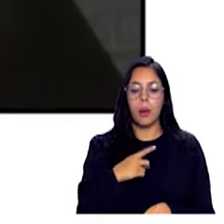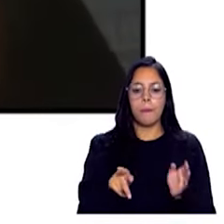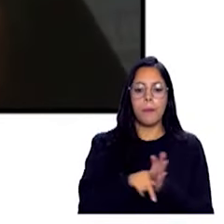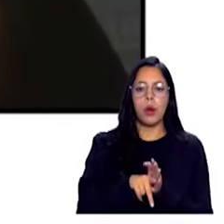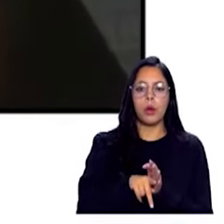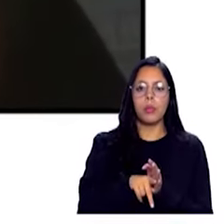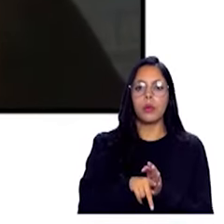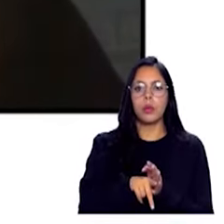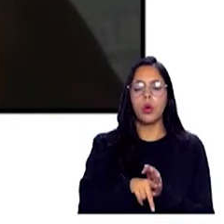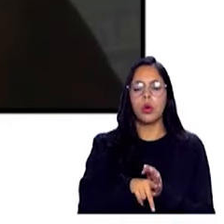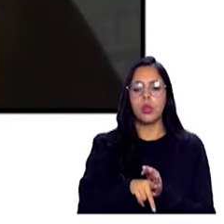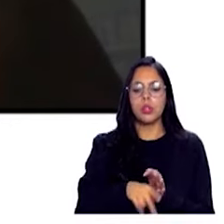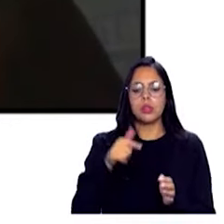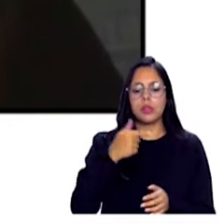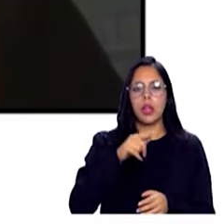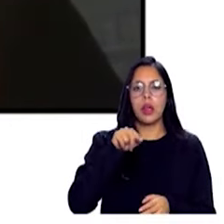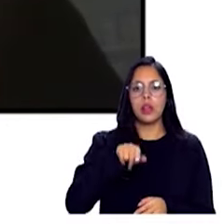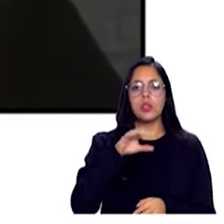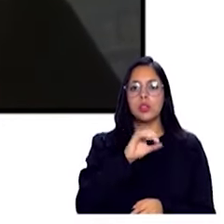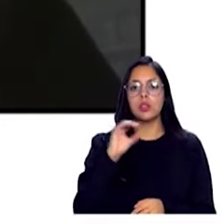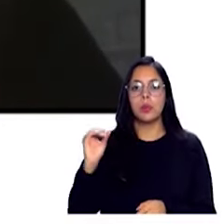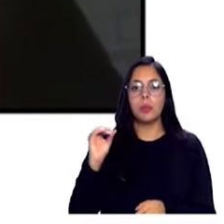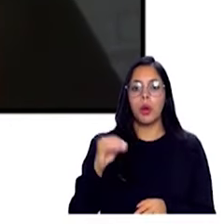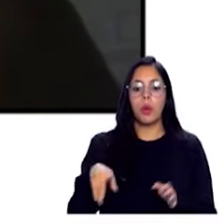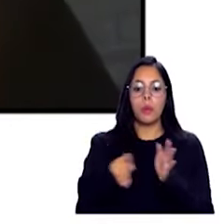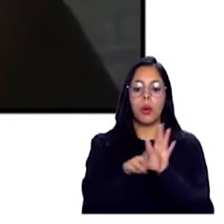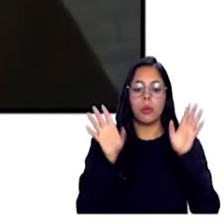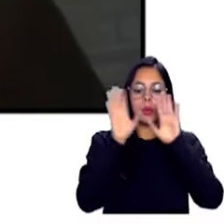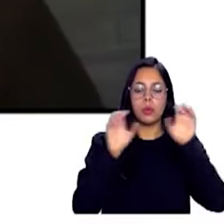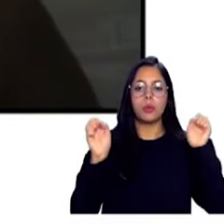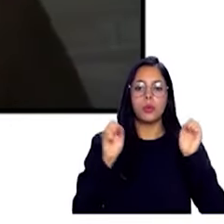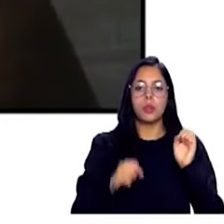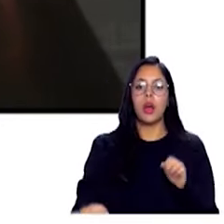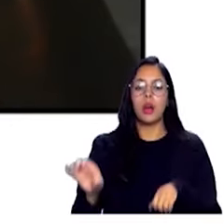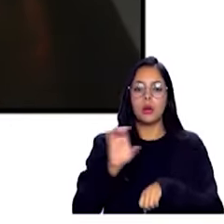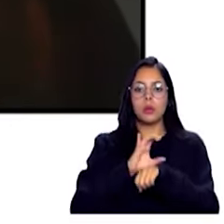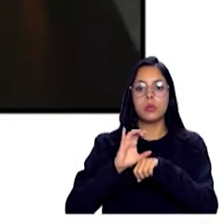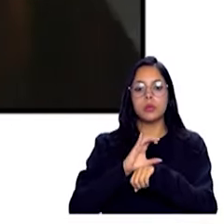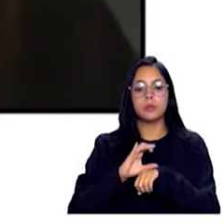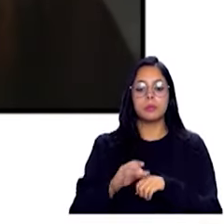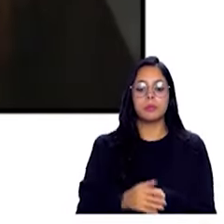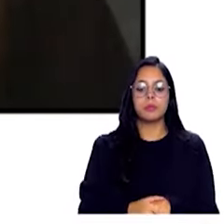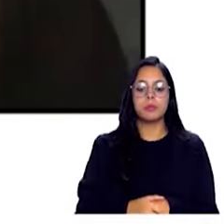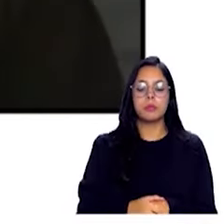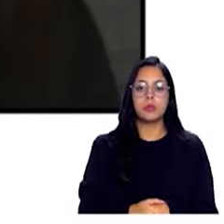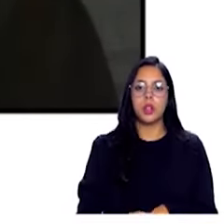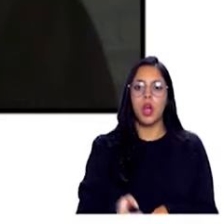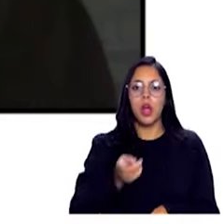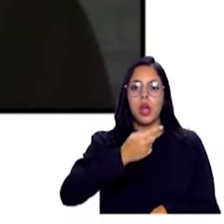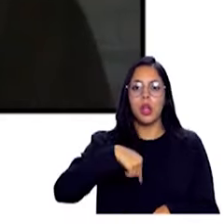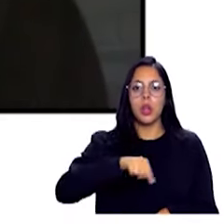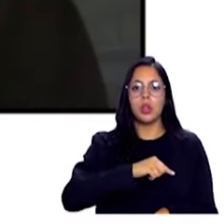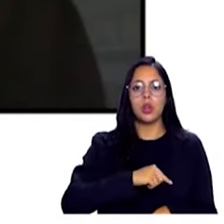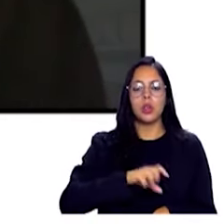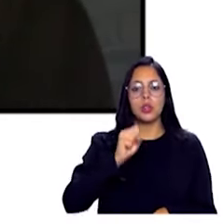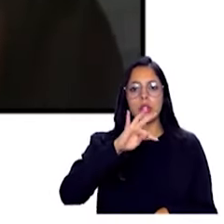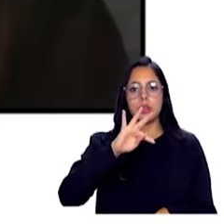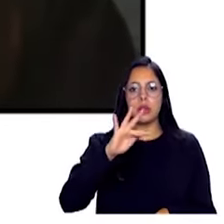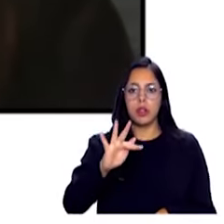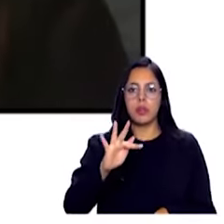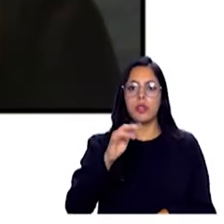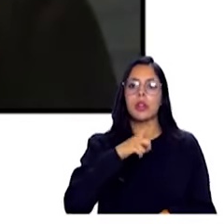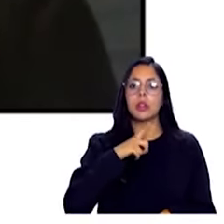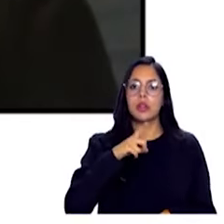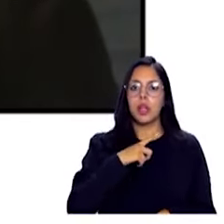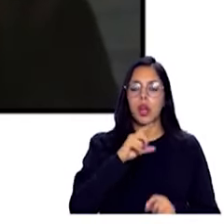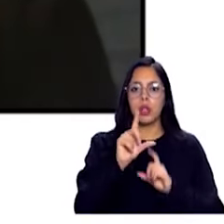Supremo e 7.000 processos no tribunal constitucional bom os nossos filtros o STF tem um filtro que